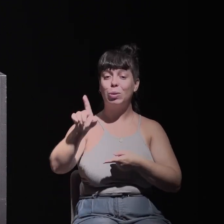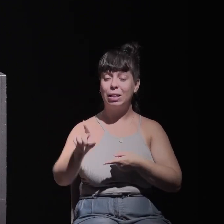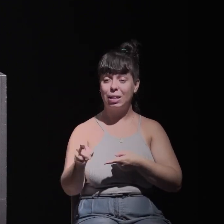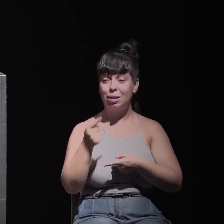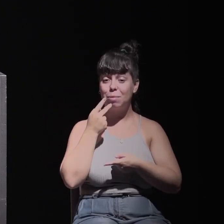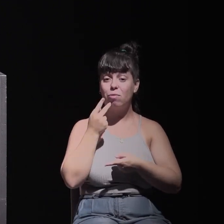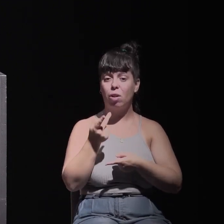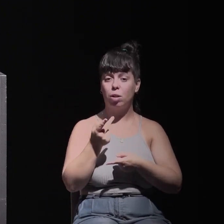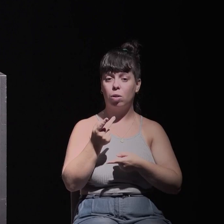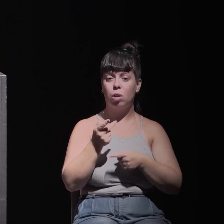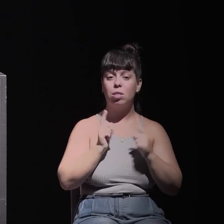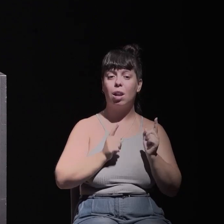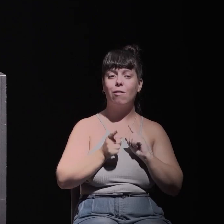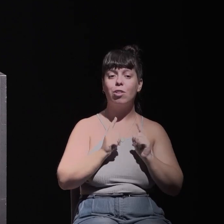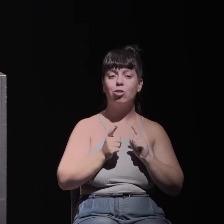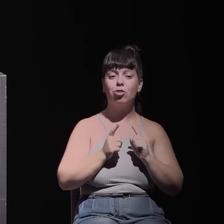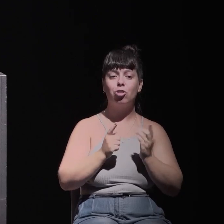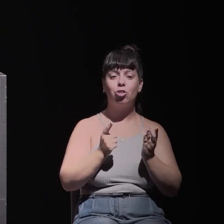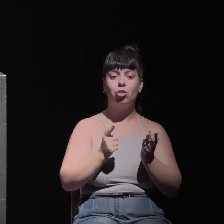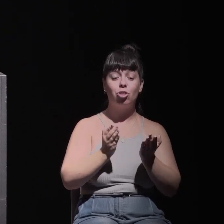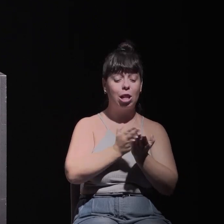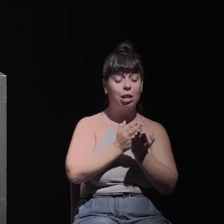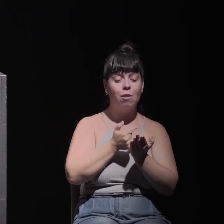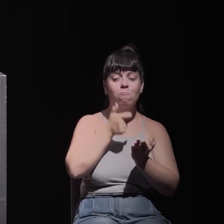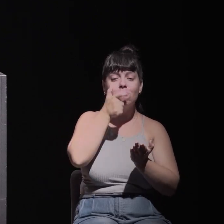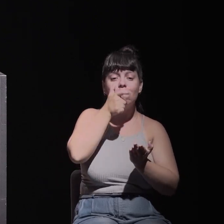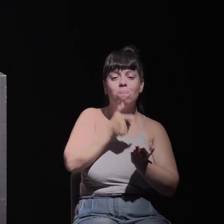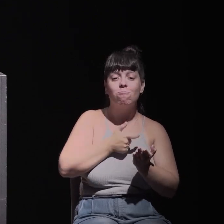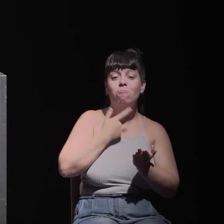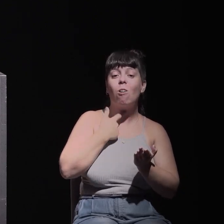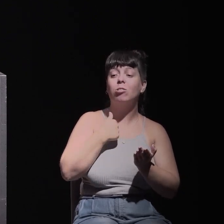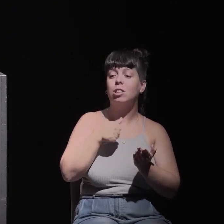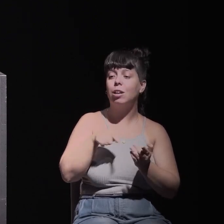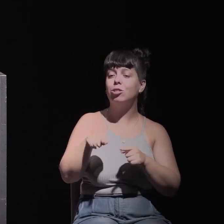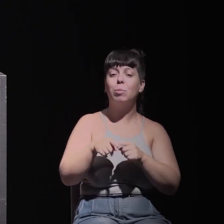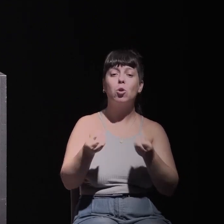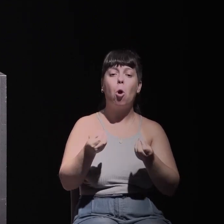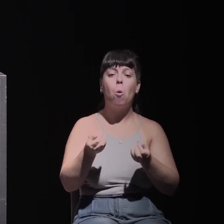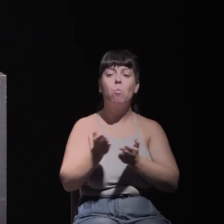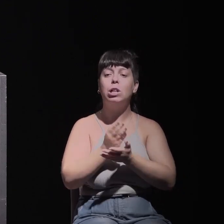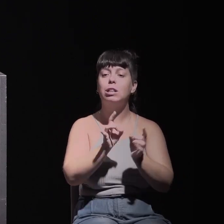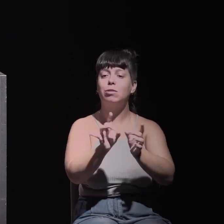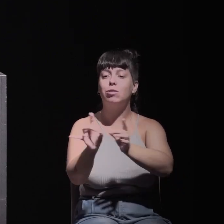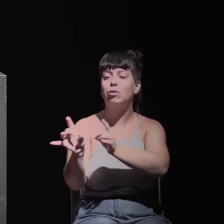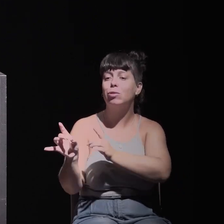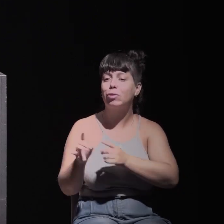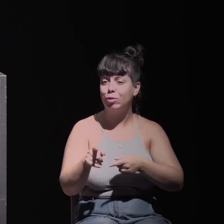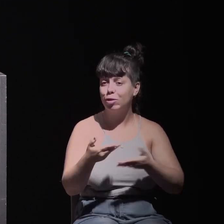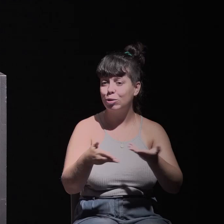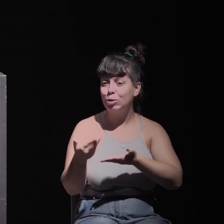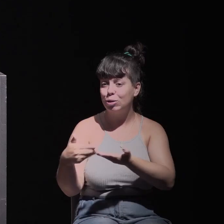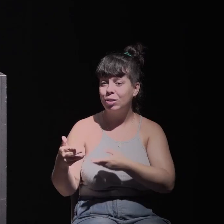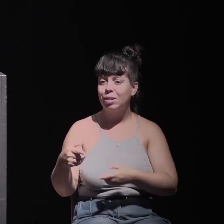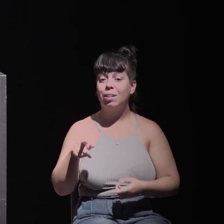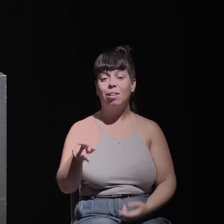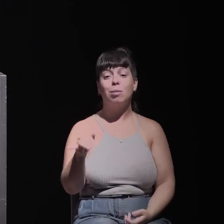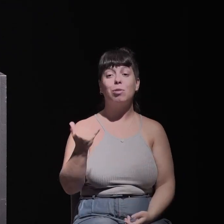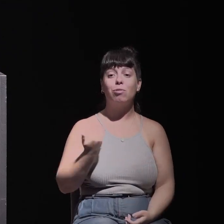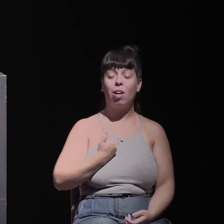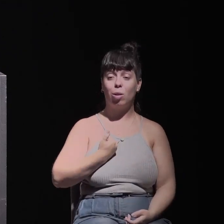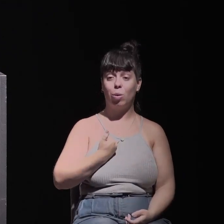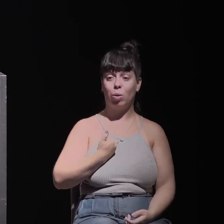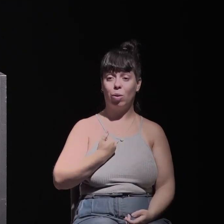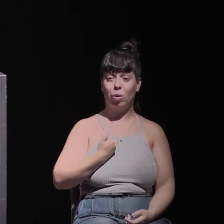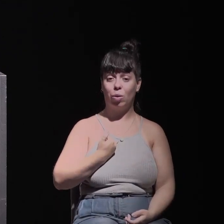interesses literários das travestis, me falou sobre mercado de livros, me falou sobre a ocupação